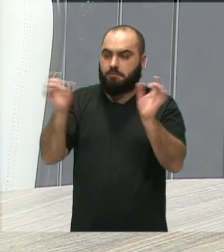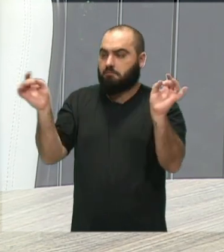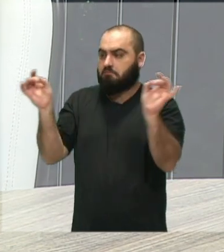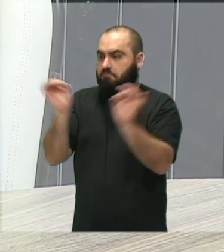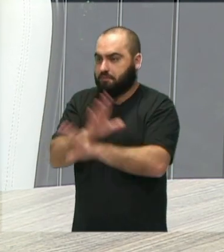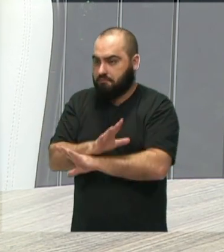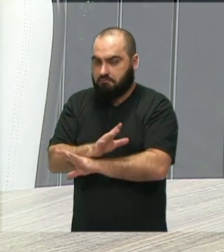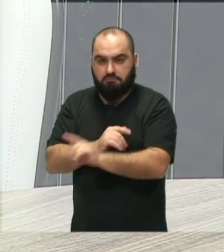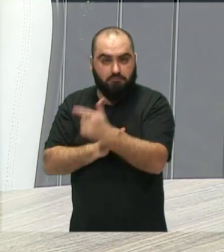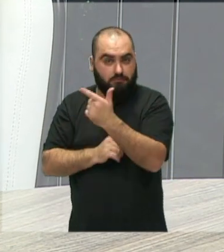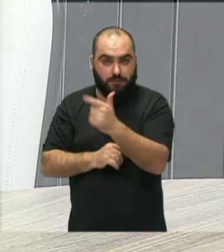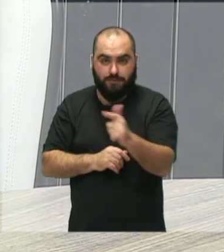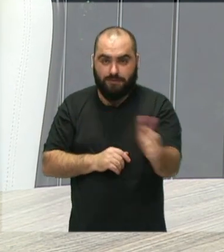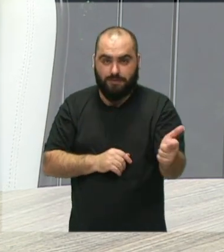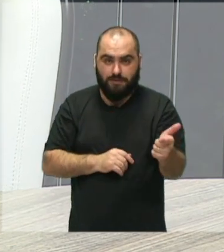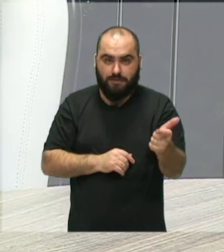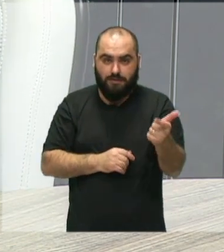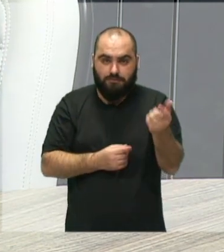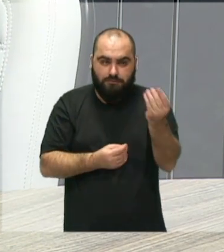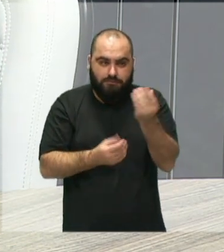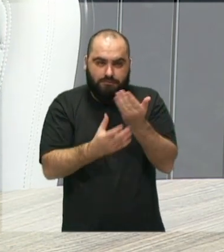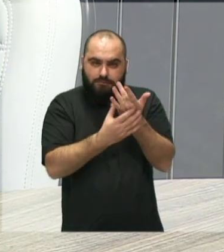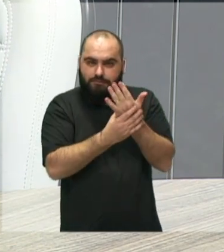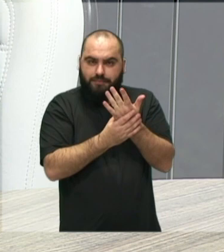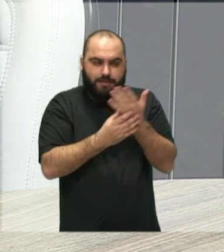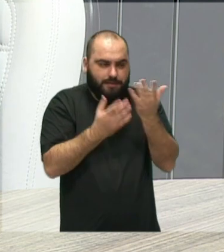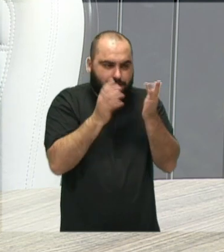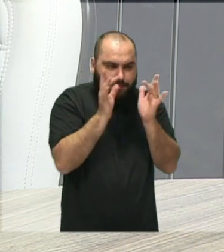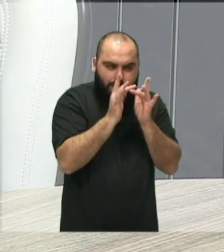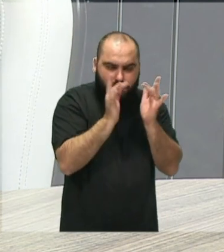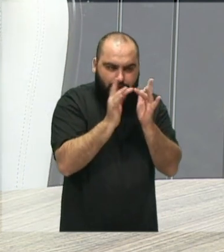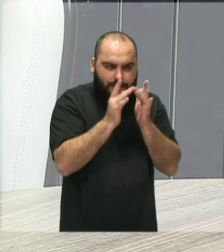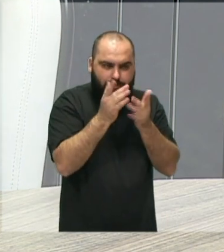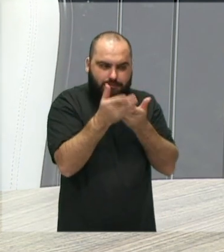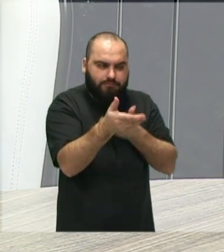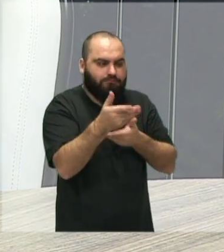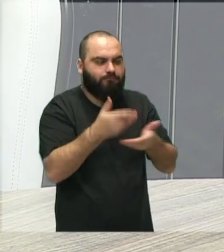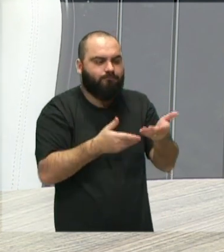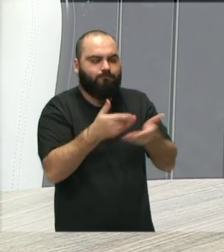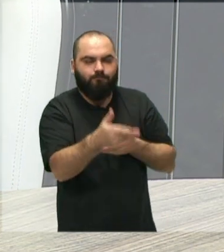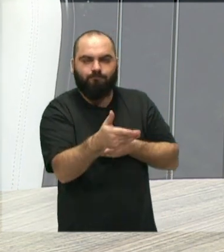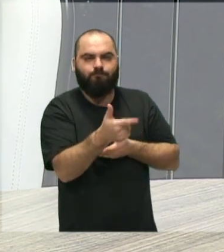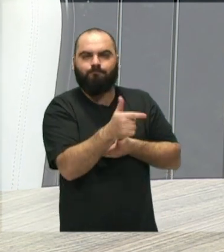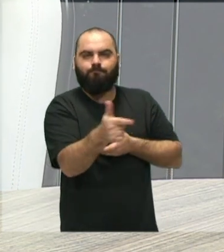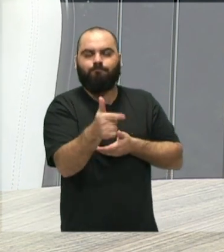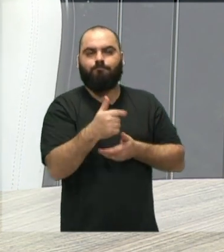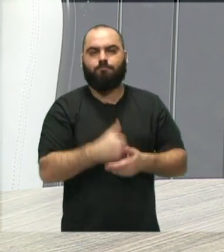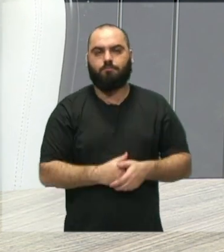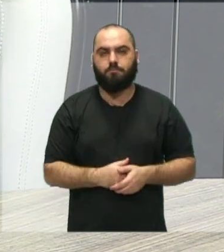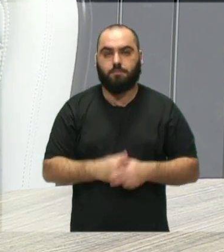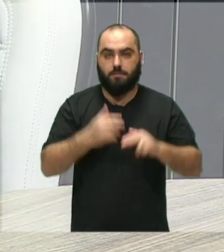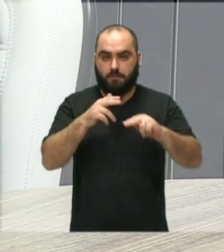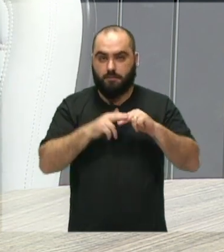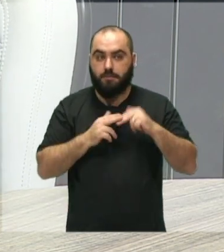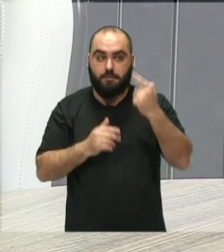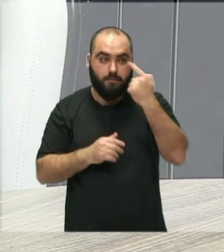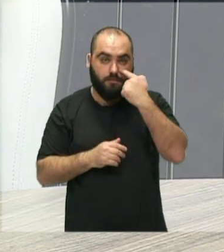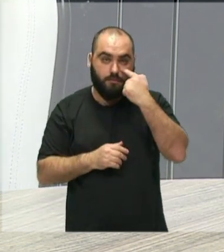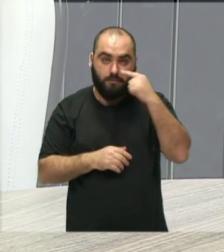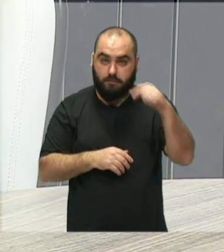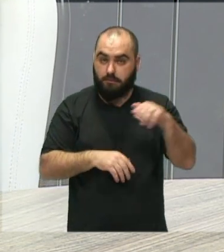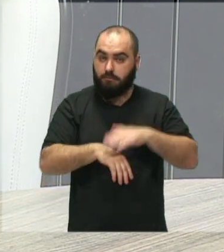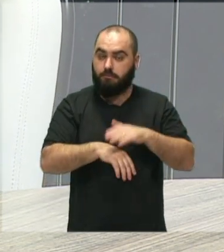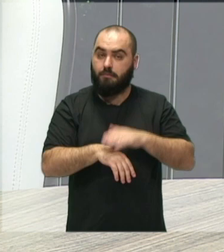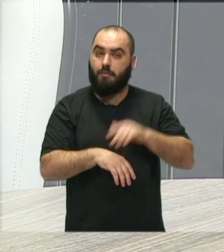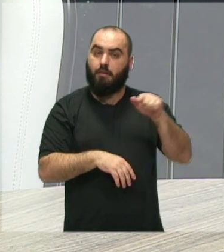né? Não tinha um manuseio, digamos assim, uma interatividade com o ambiente ali. Então, a gente está buscando mais essa questão da